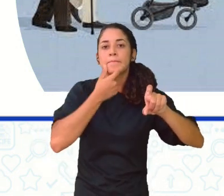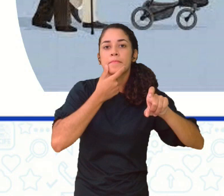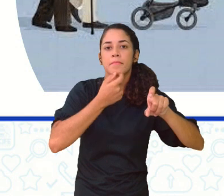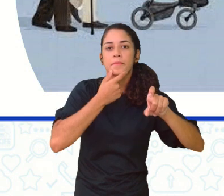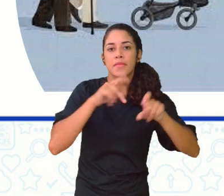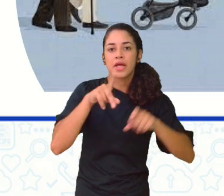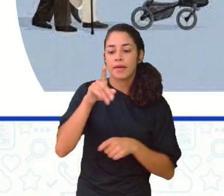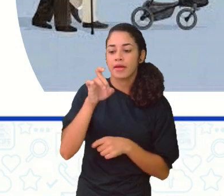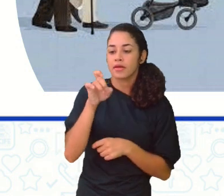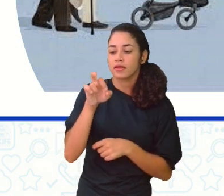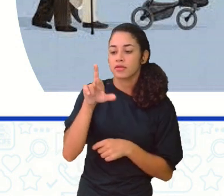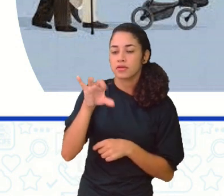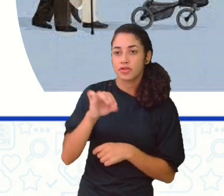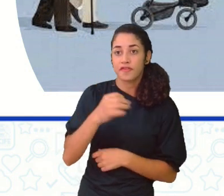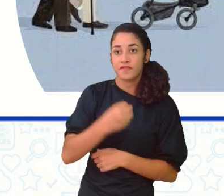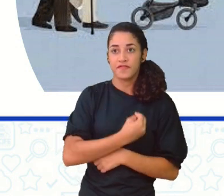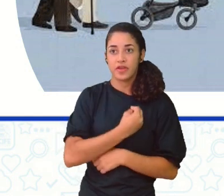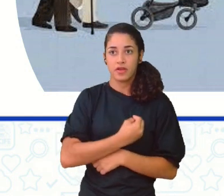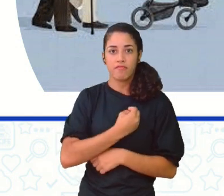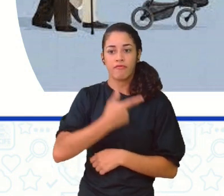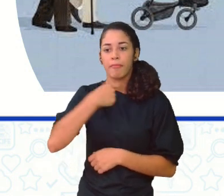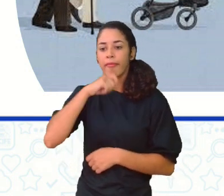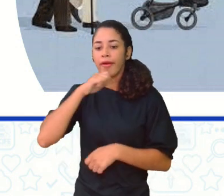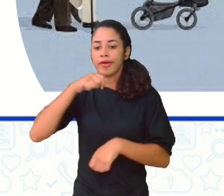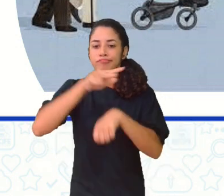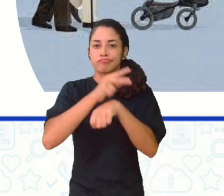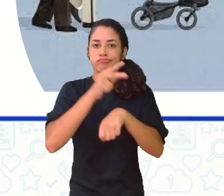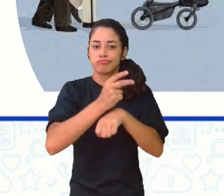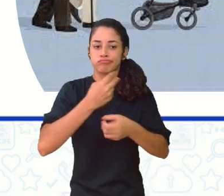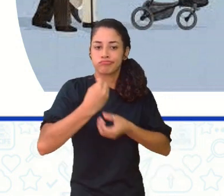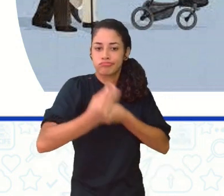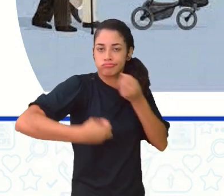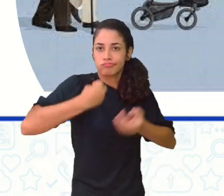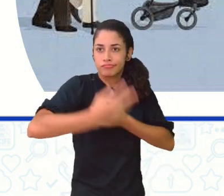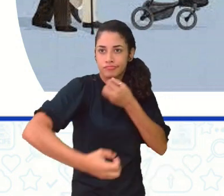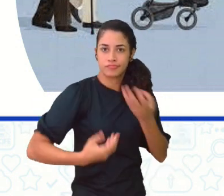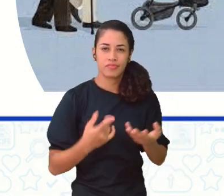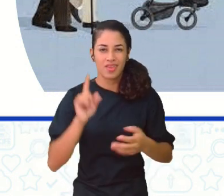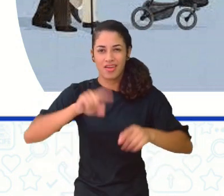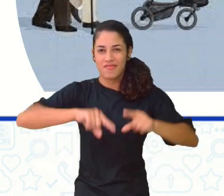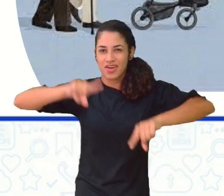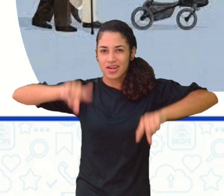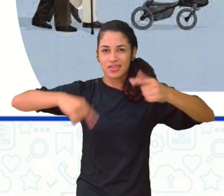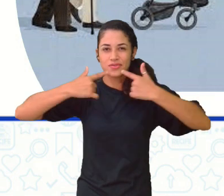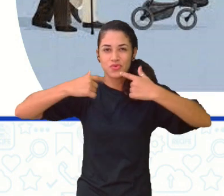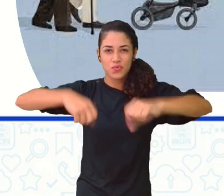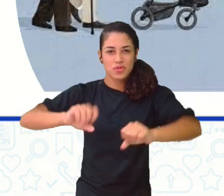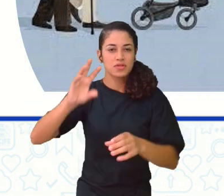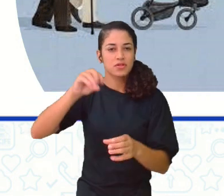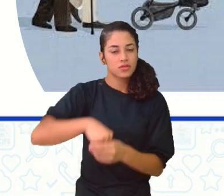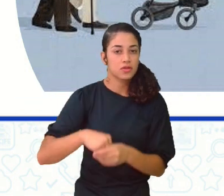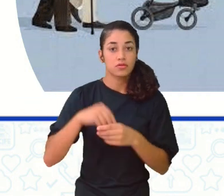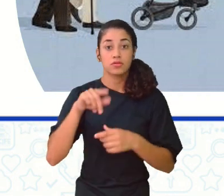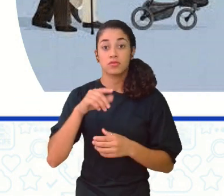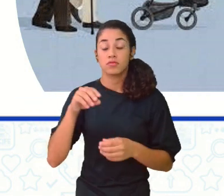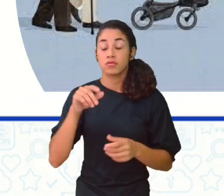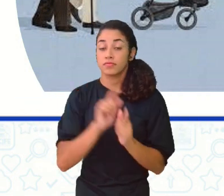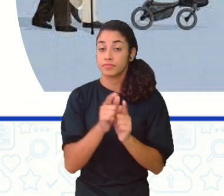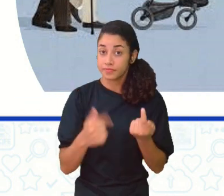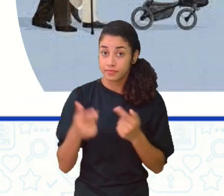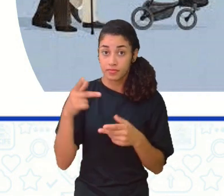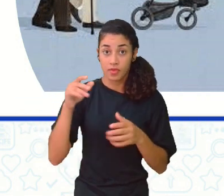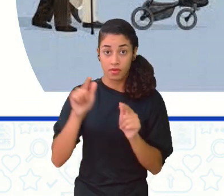primeiro exemplo aí é uma variação linguística que fica dentro da gramática descritiva, porque dentro